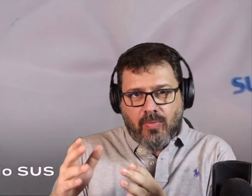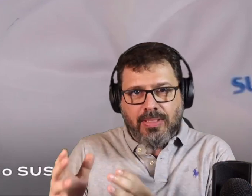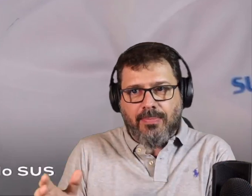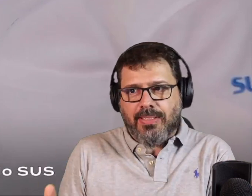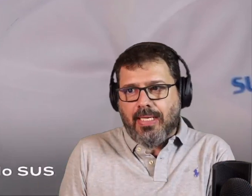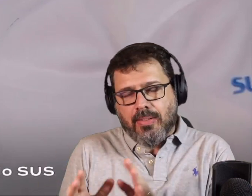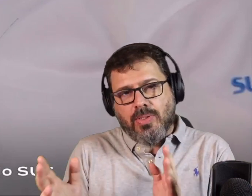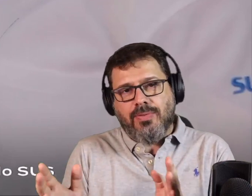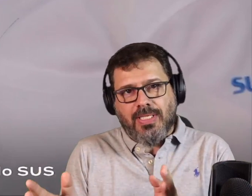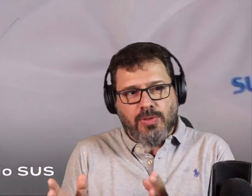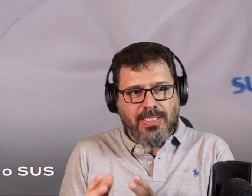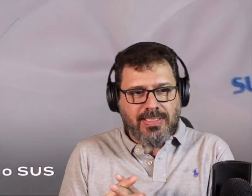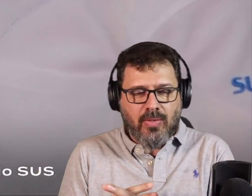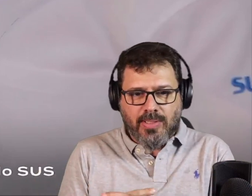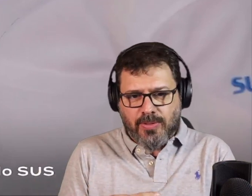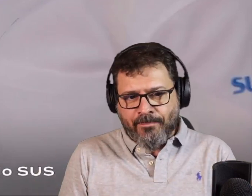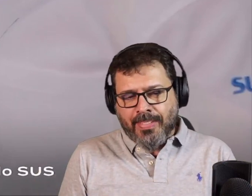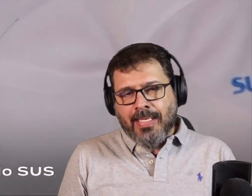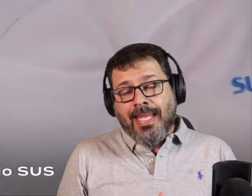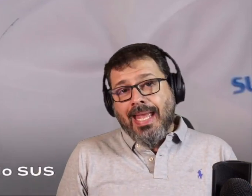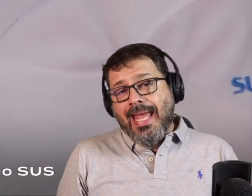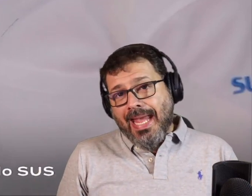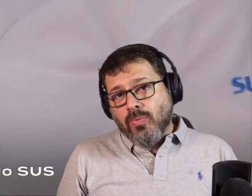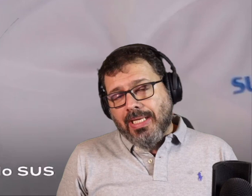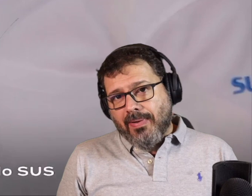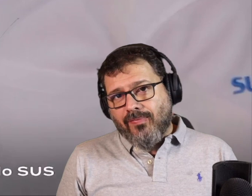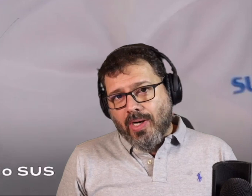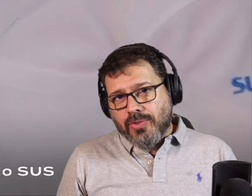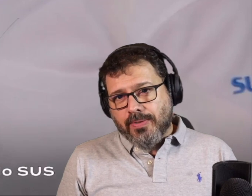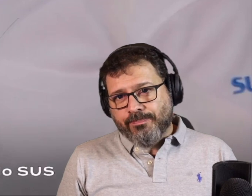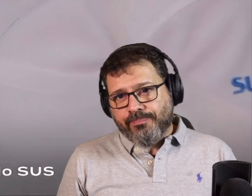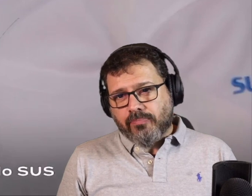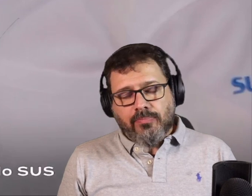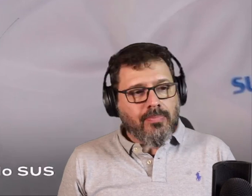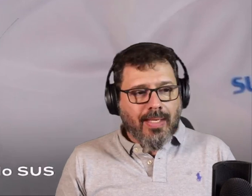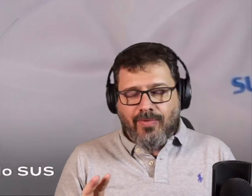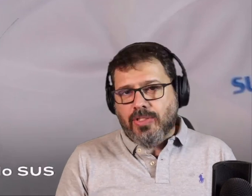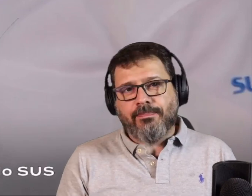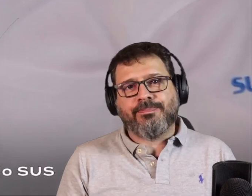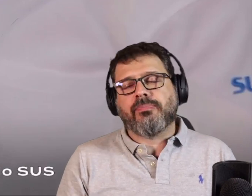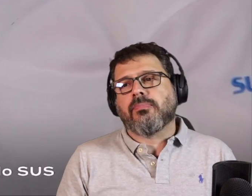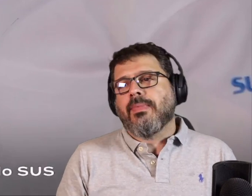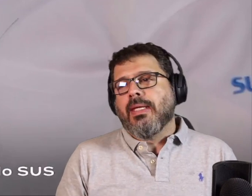pega um tema e trata. Hoje, evidentemente, é saúde. É um tema forte.